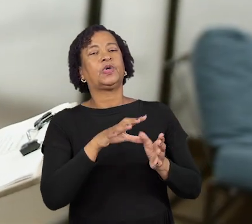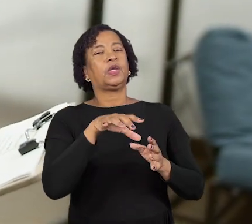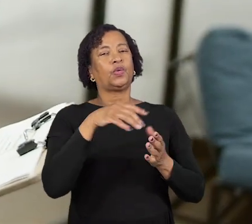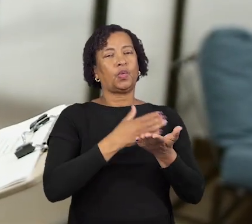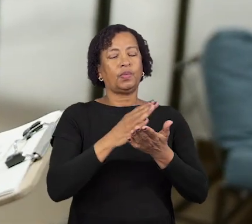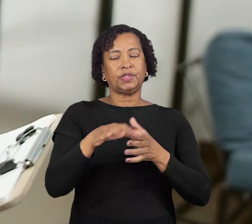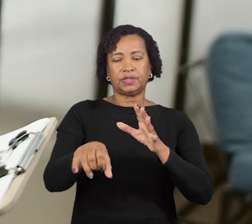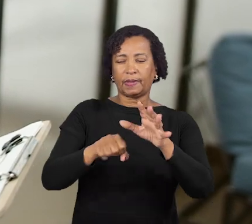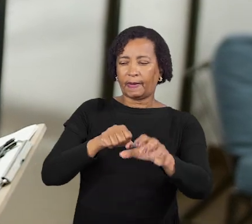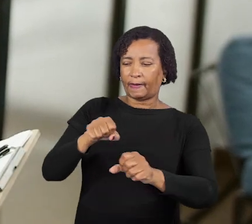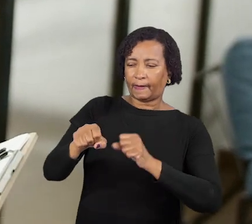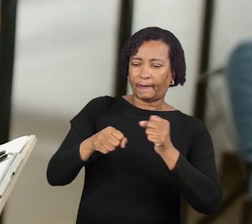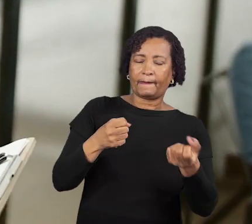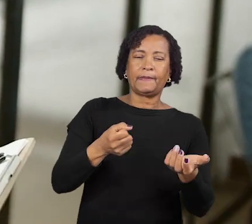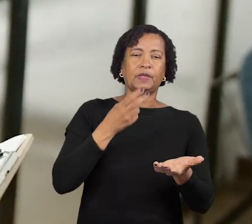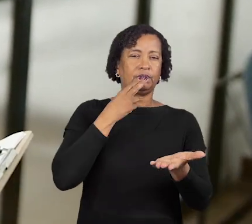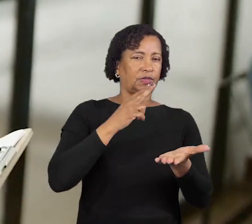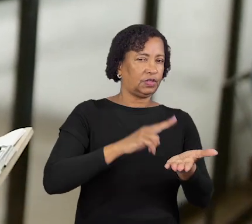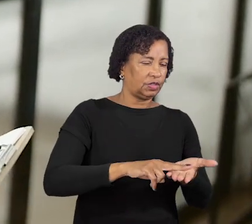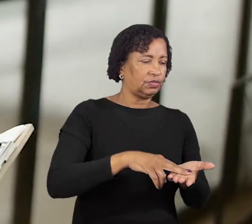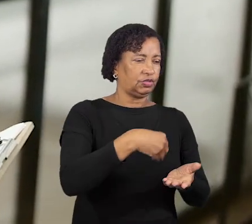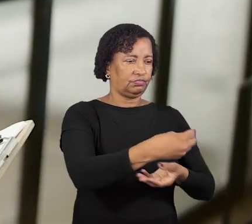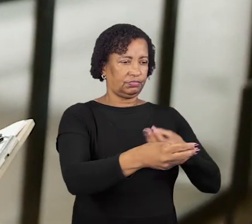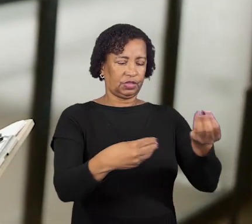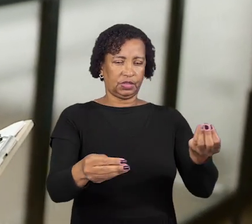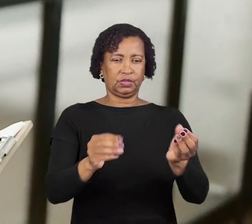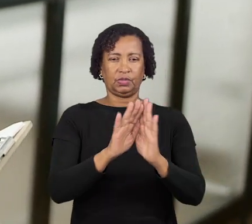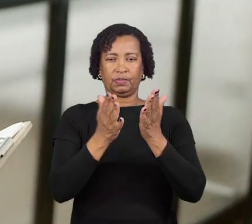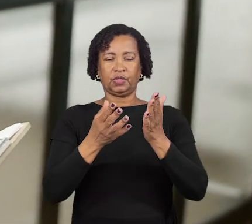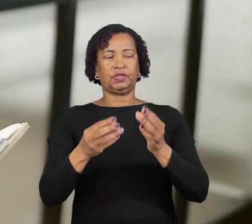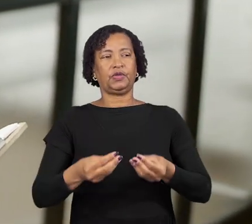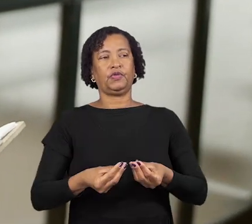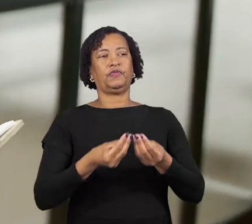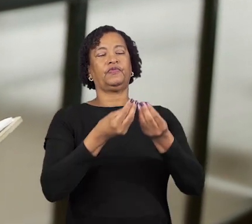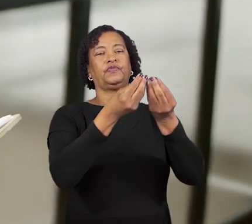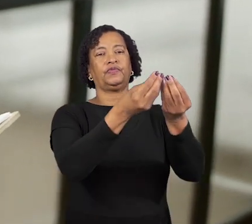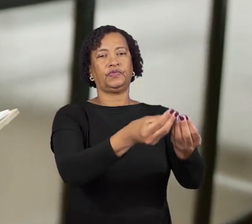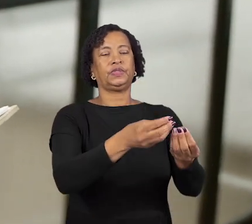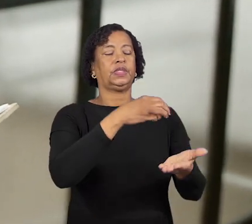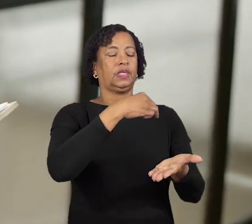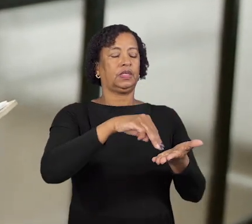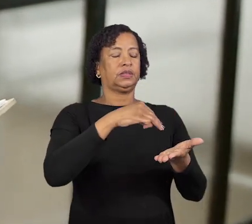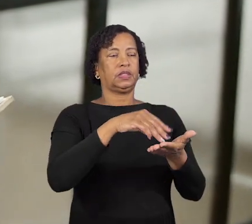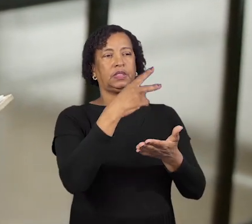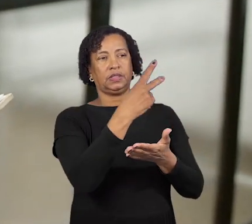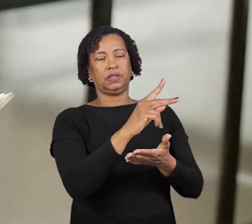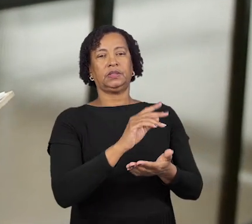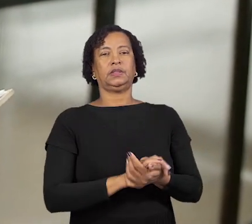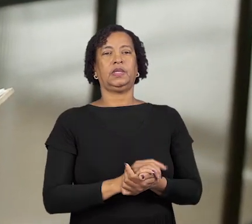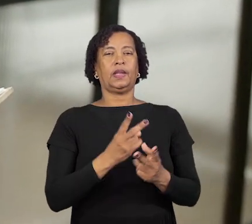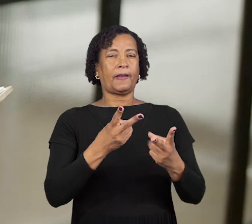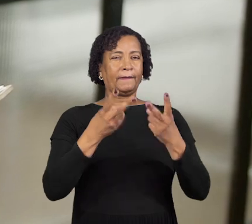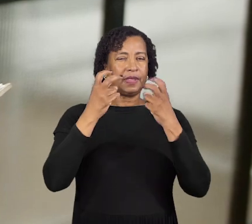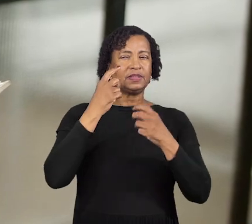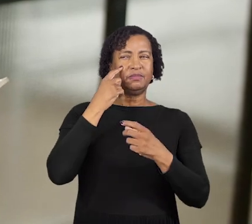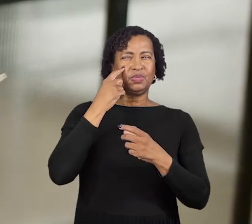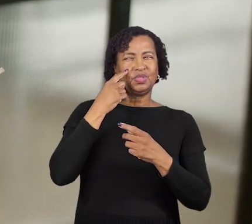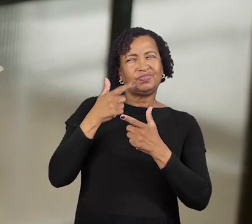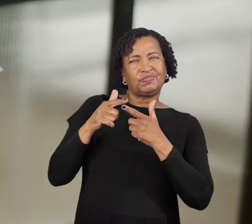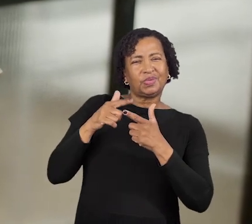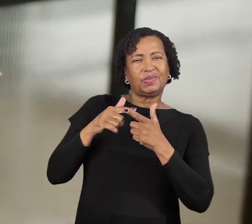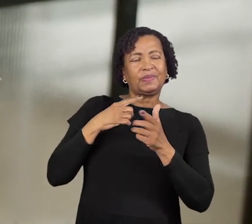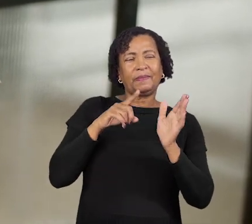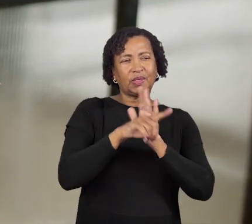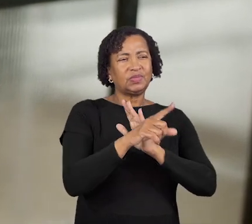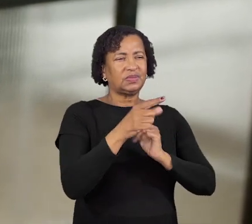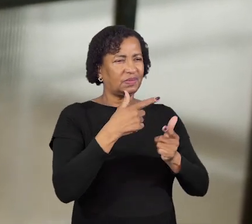a correspondência que outras pessoas haviam atirado à sua porta e fui entregá-la para a secretária. Ela notou algo, perguntou se eu